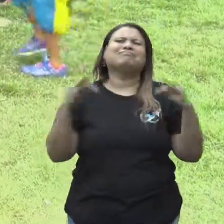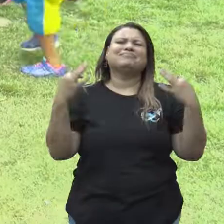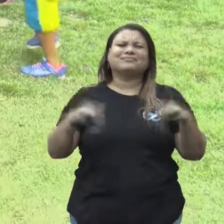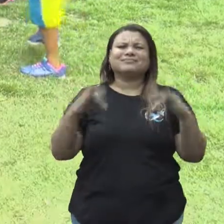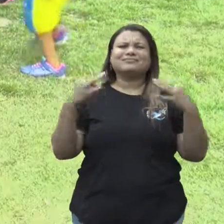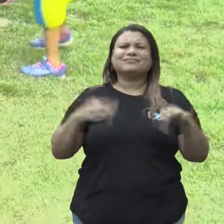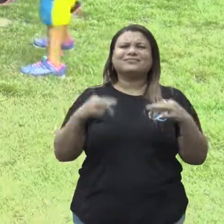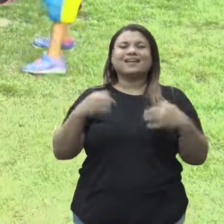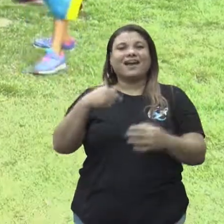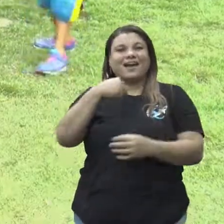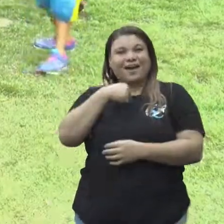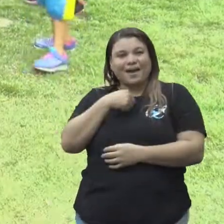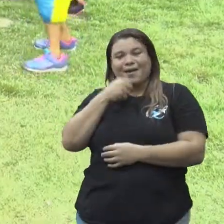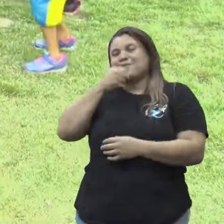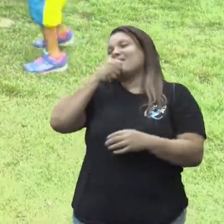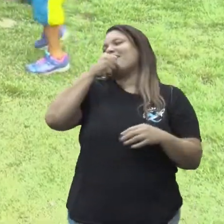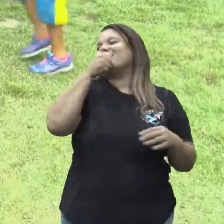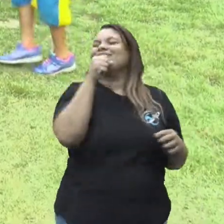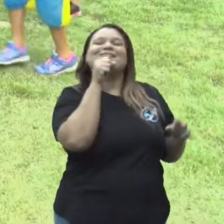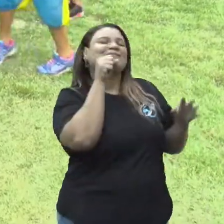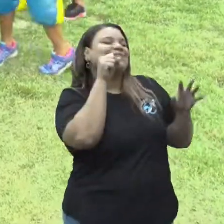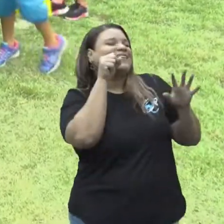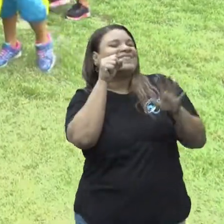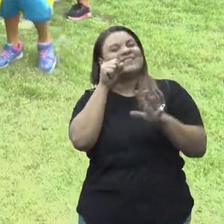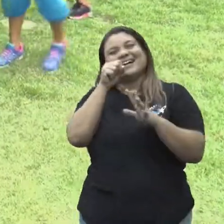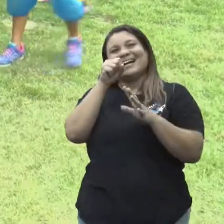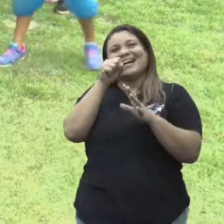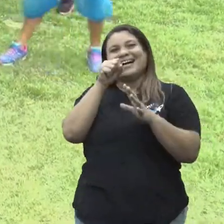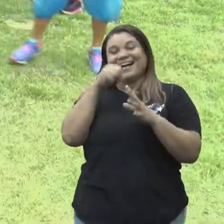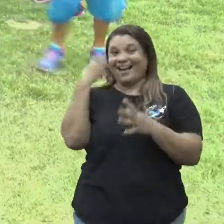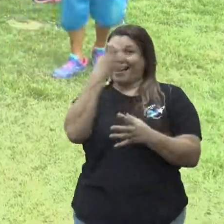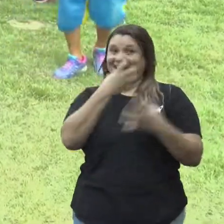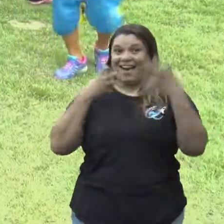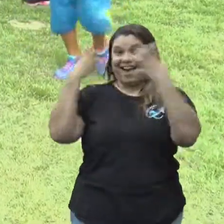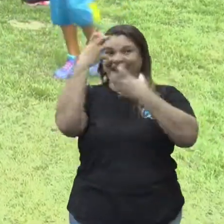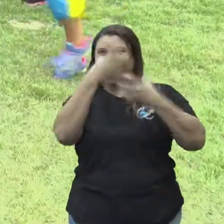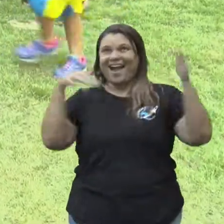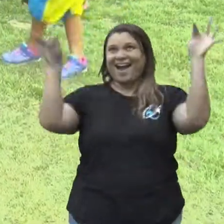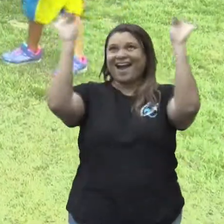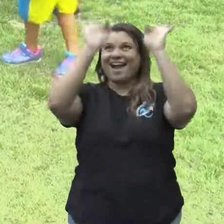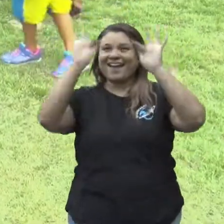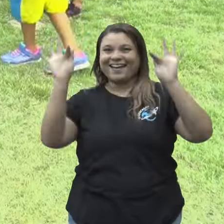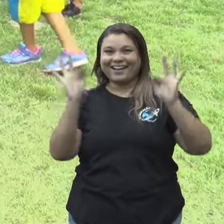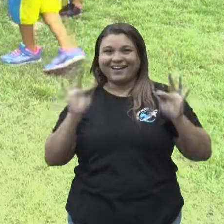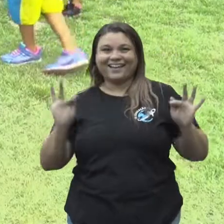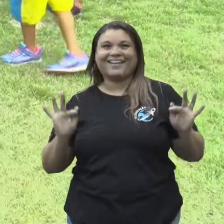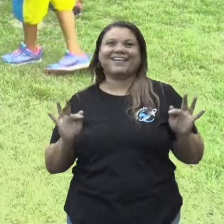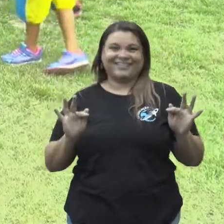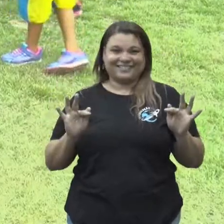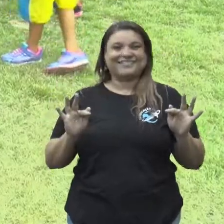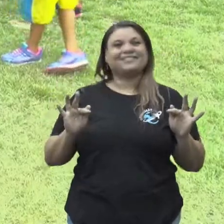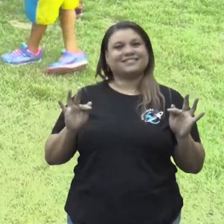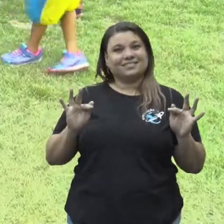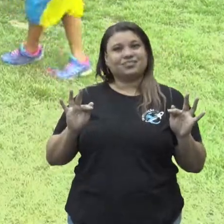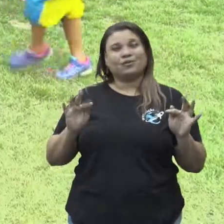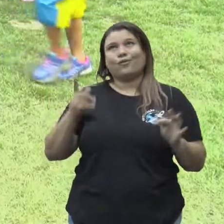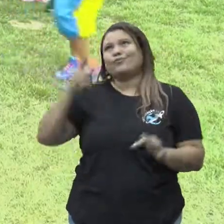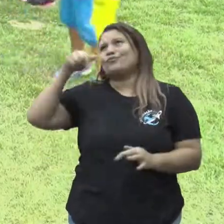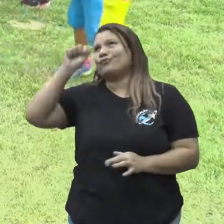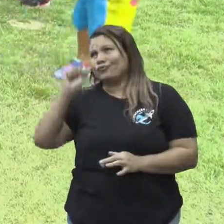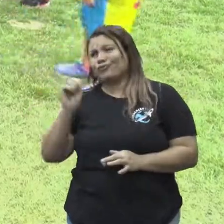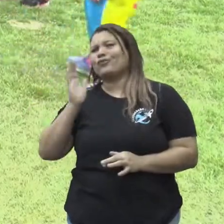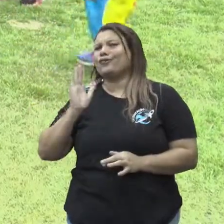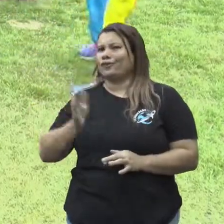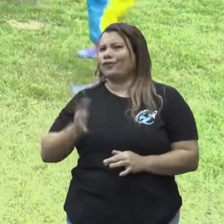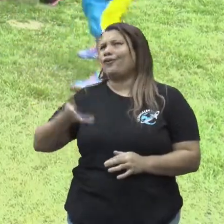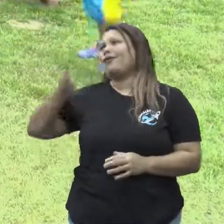Eu sou o palhaço cantor, meu canto me deixa feliz. Um dia eu